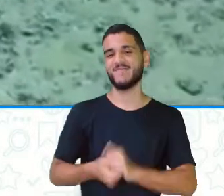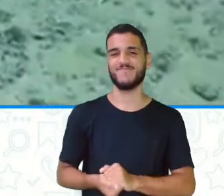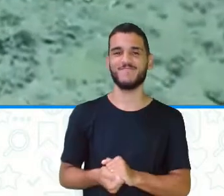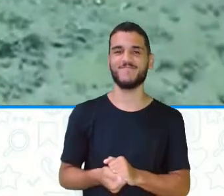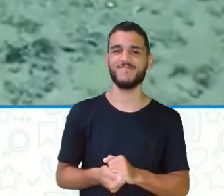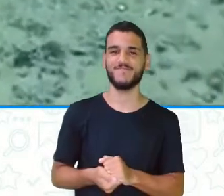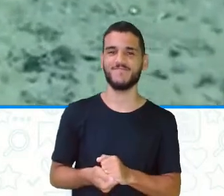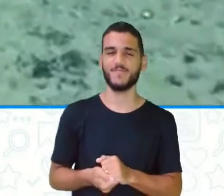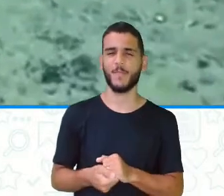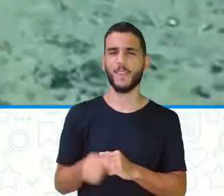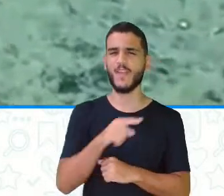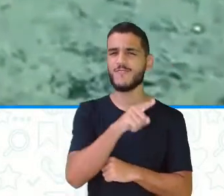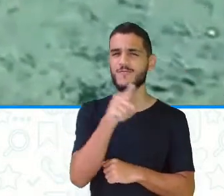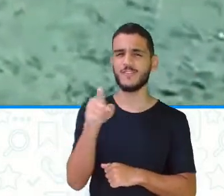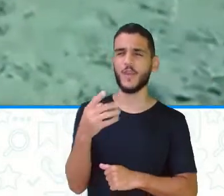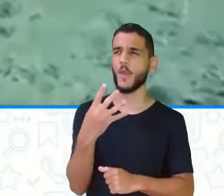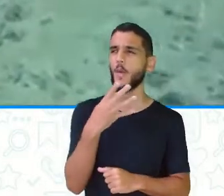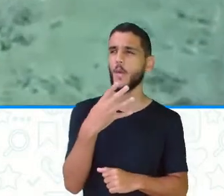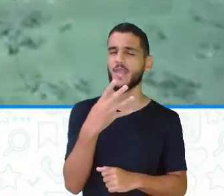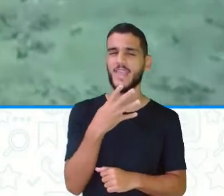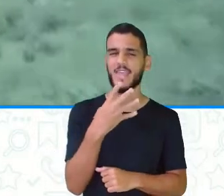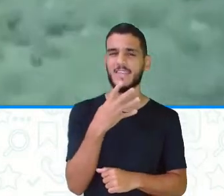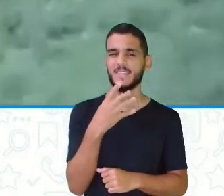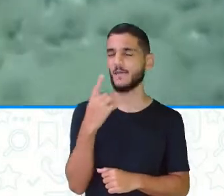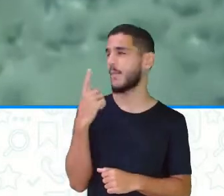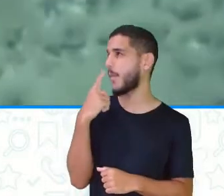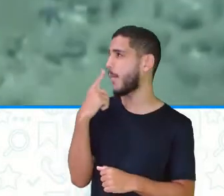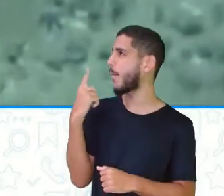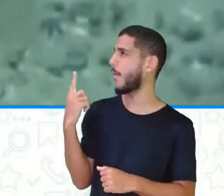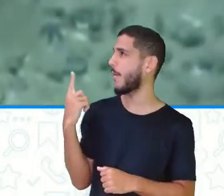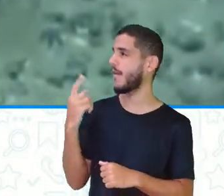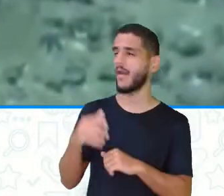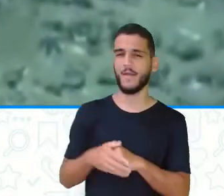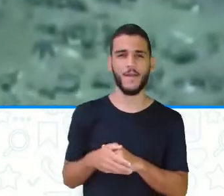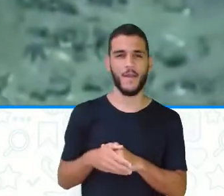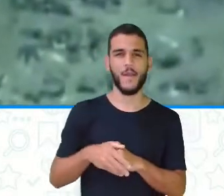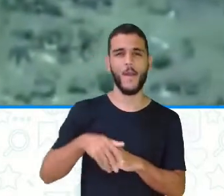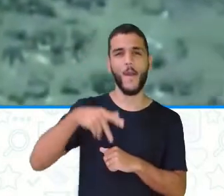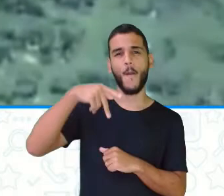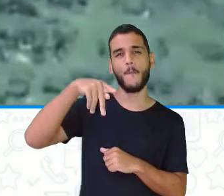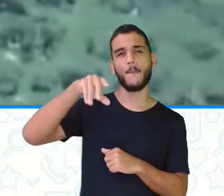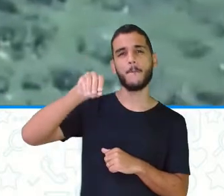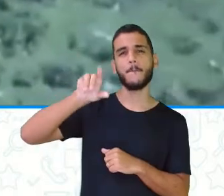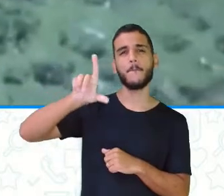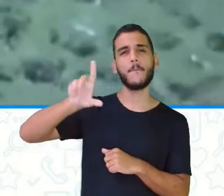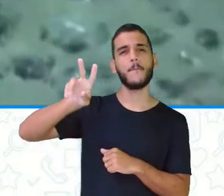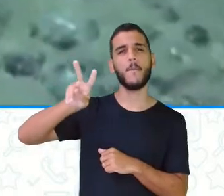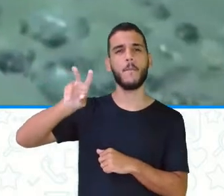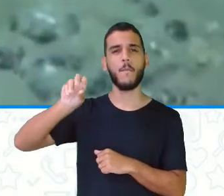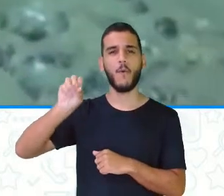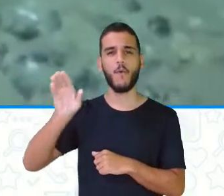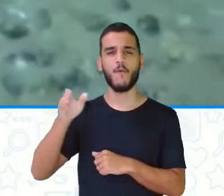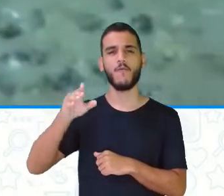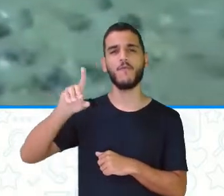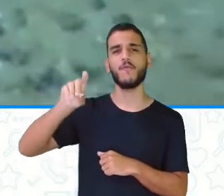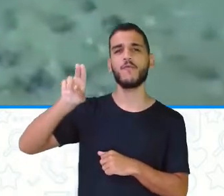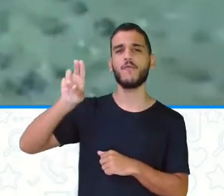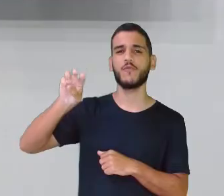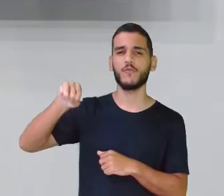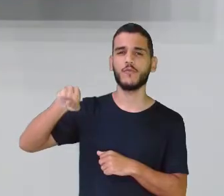fofos. Vocês já ouviram falar no polvo Dumbo? Olha como ele é bonitinho,